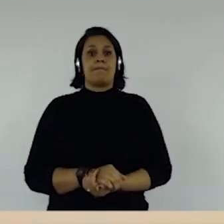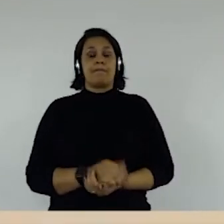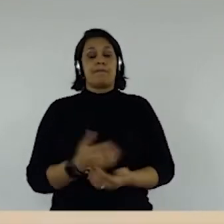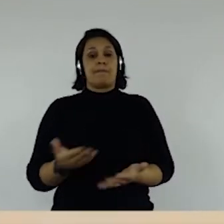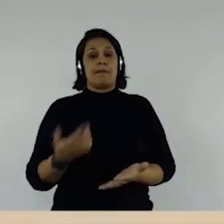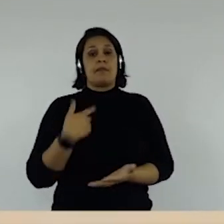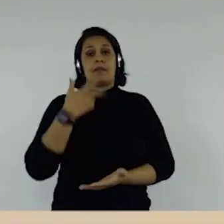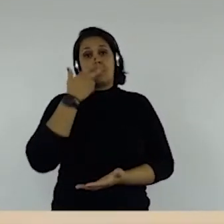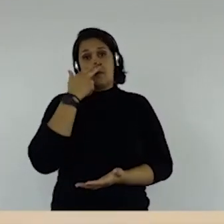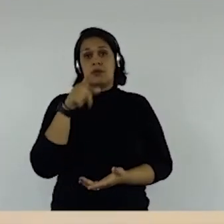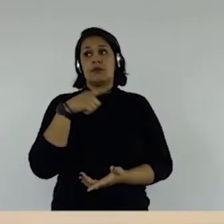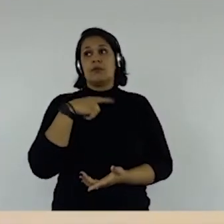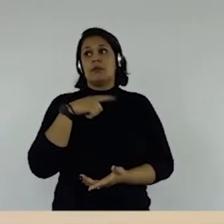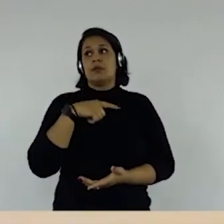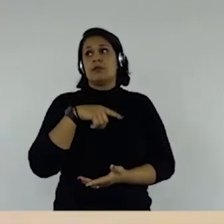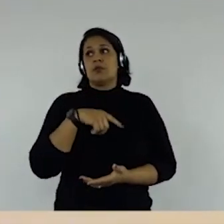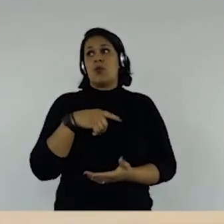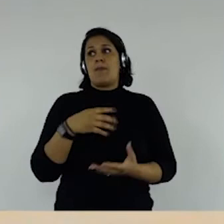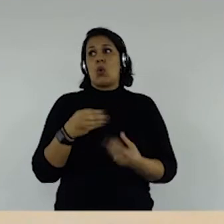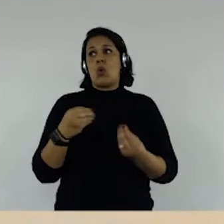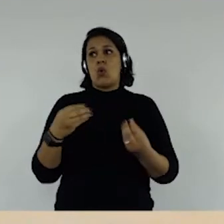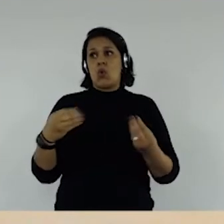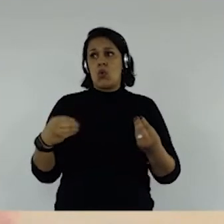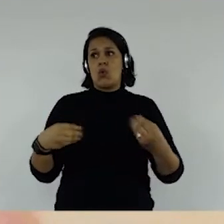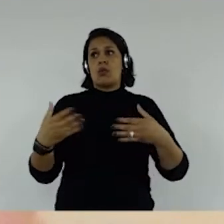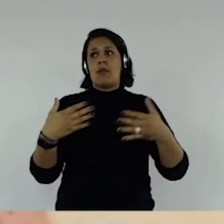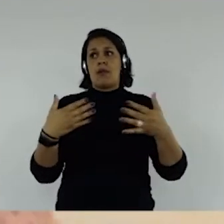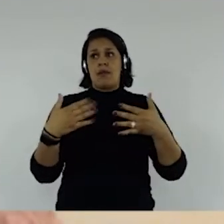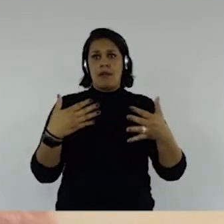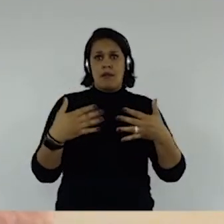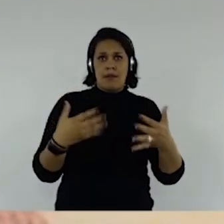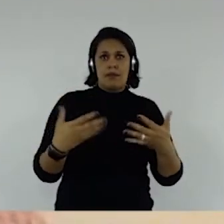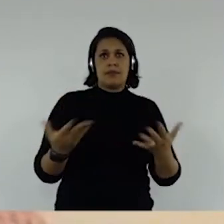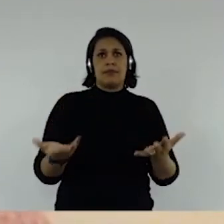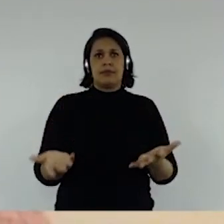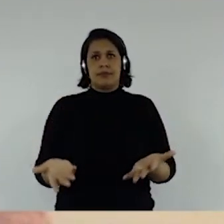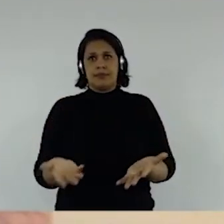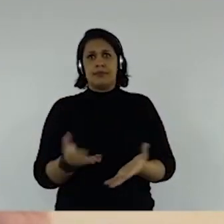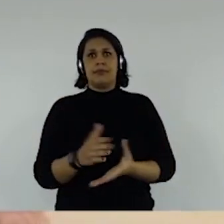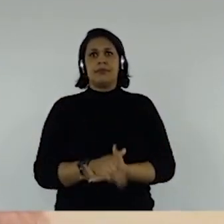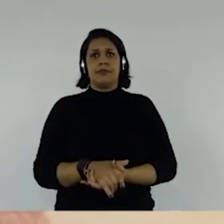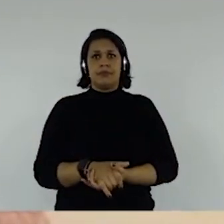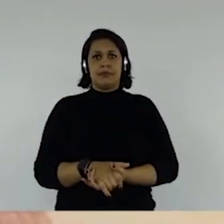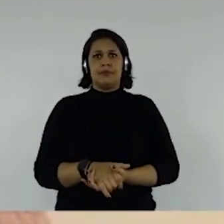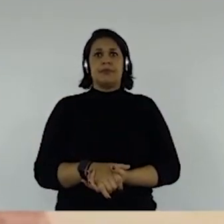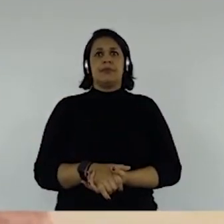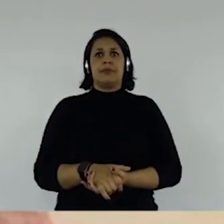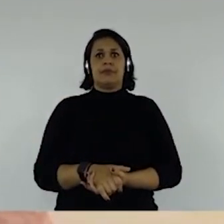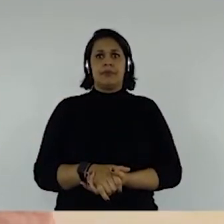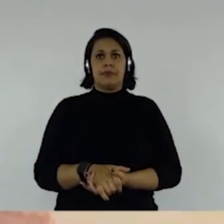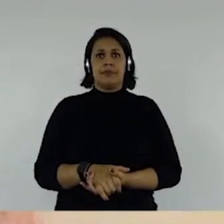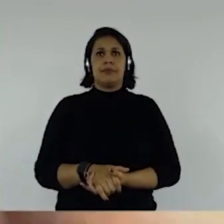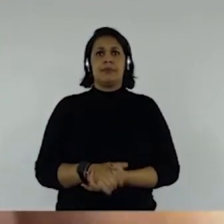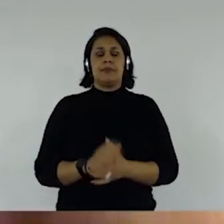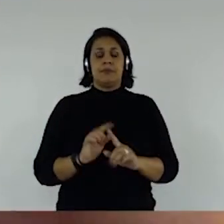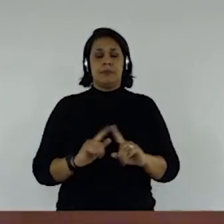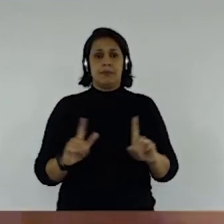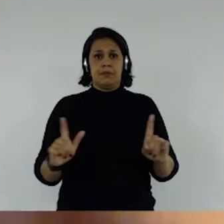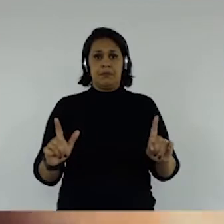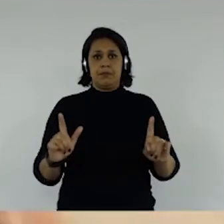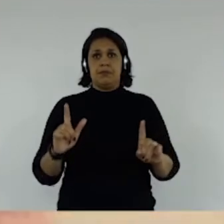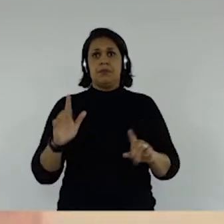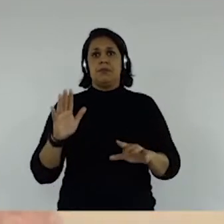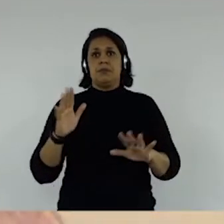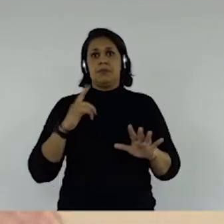existem muitas discussões e problemas, e que talvez isso justifique